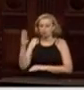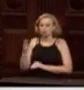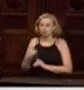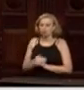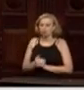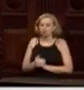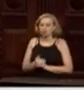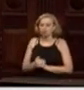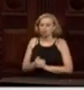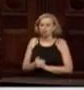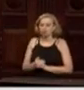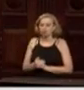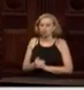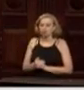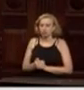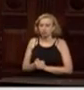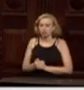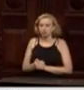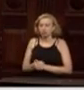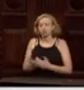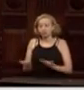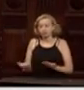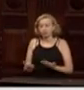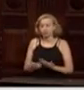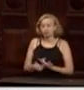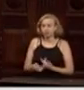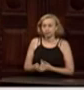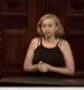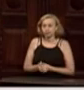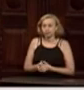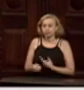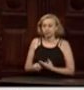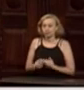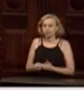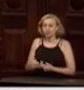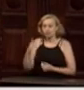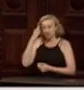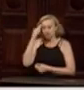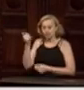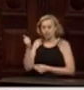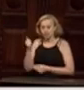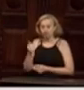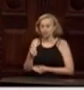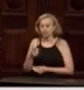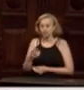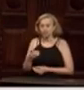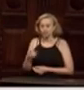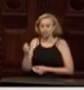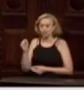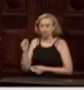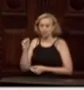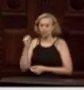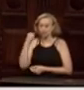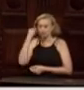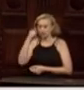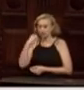pela sua paciência. Sei que ela, quando ocupa essa tribuna, ela atende